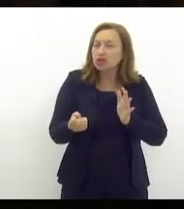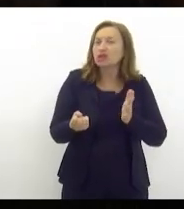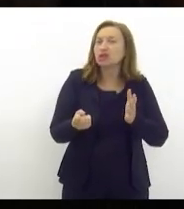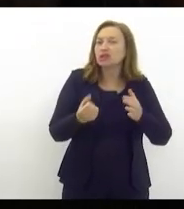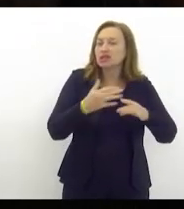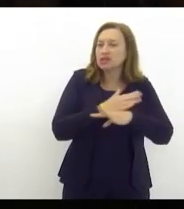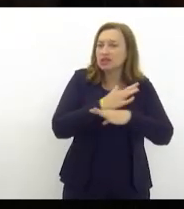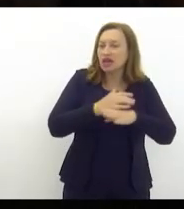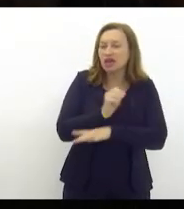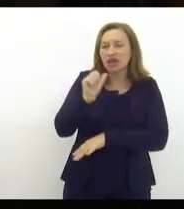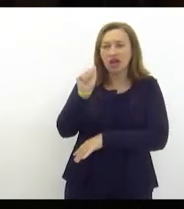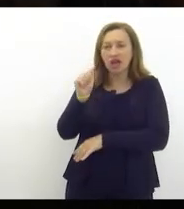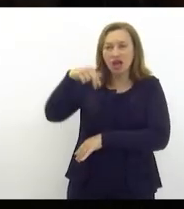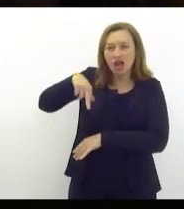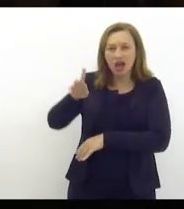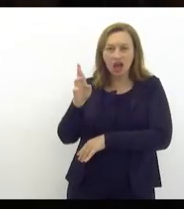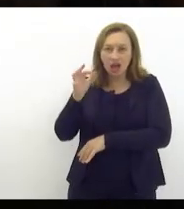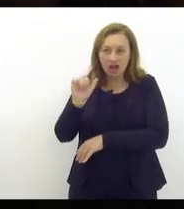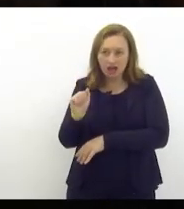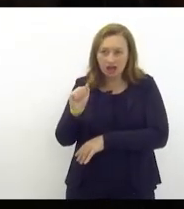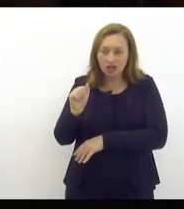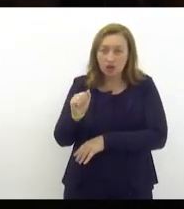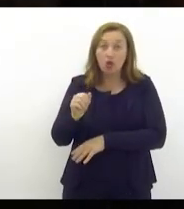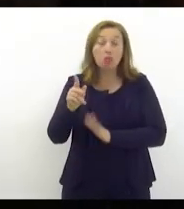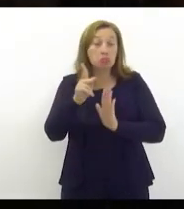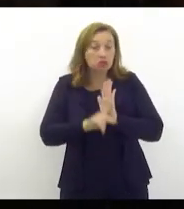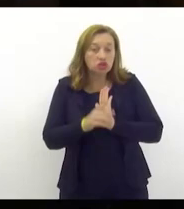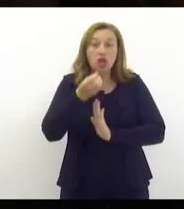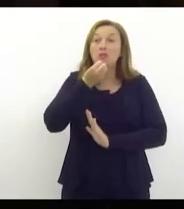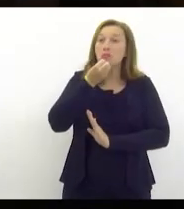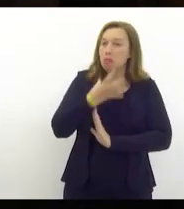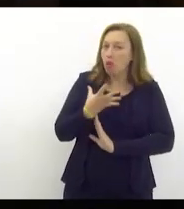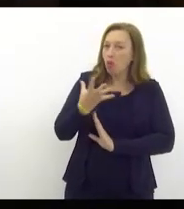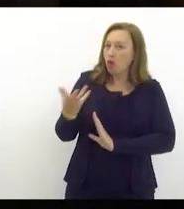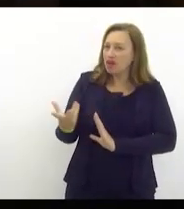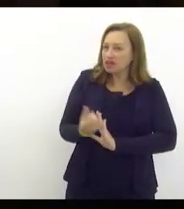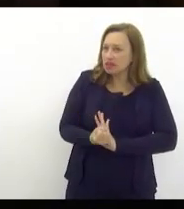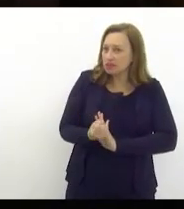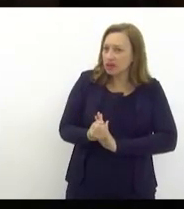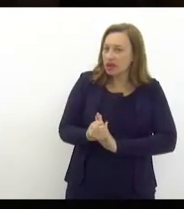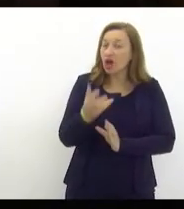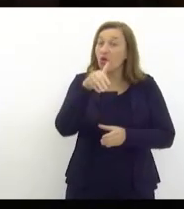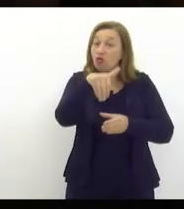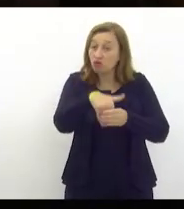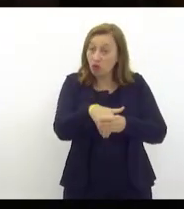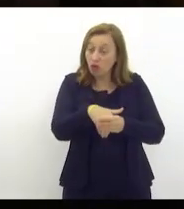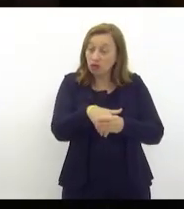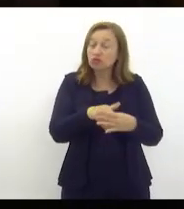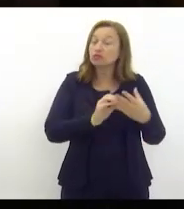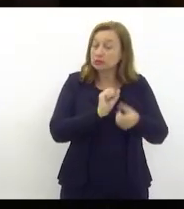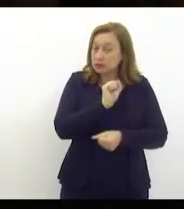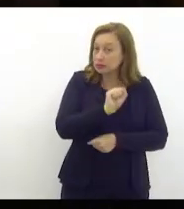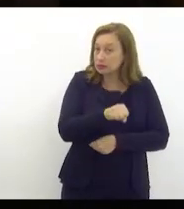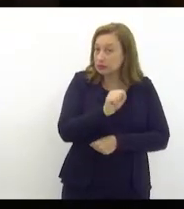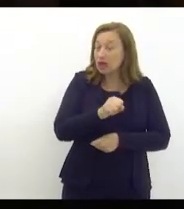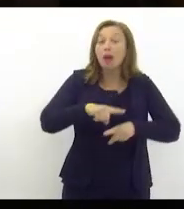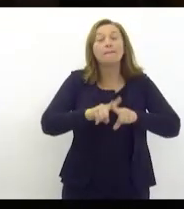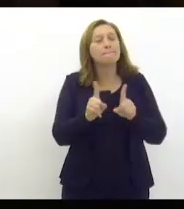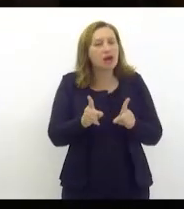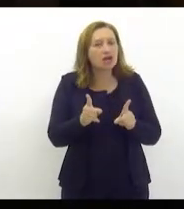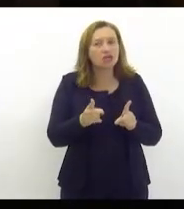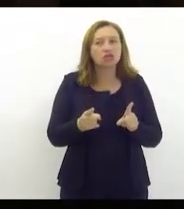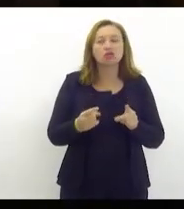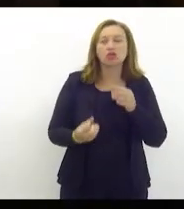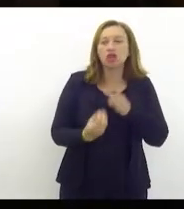Então, o projeto é meritório, receberá o nosso voto favorável, mas fiz